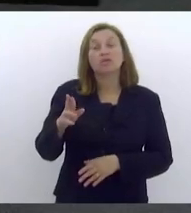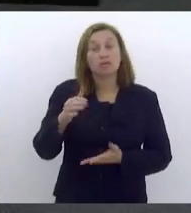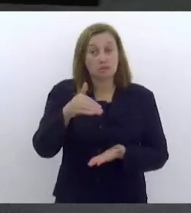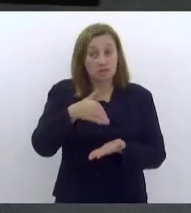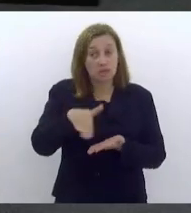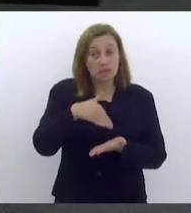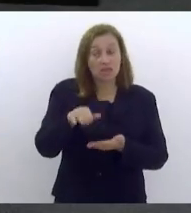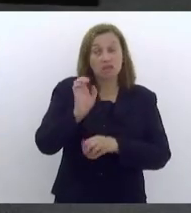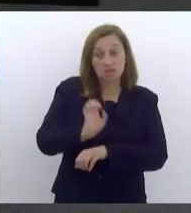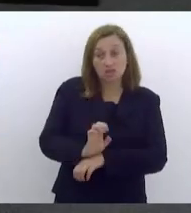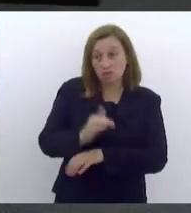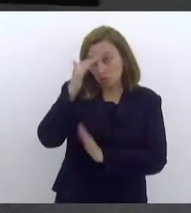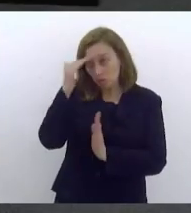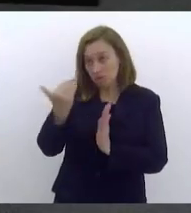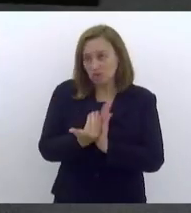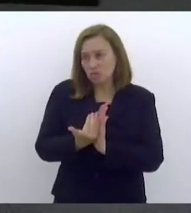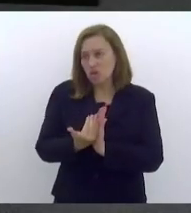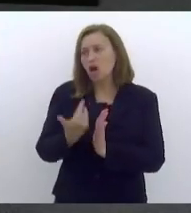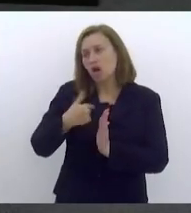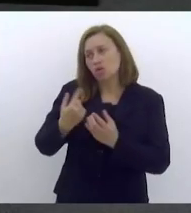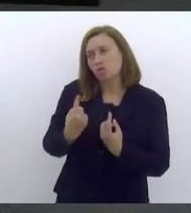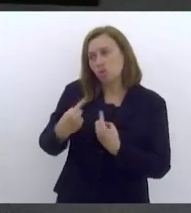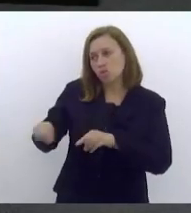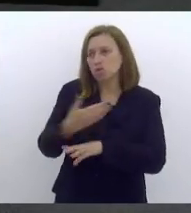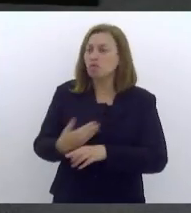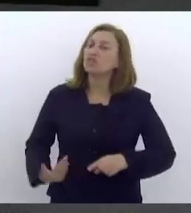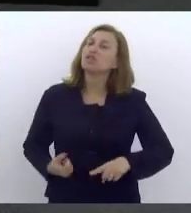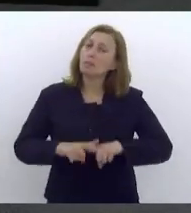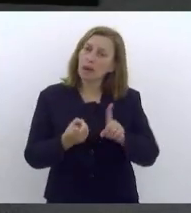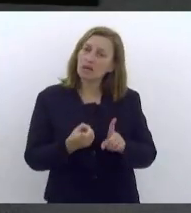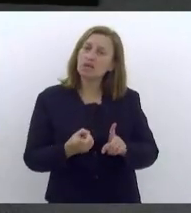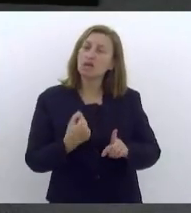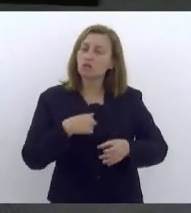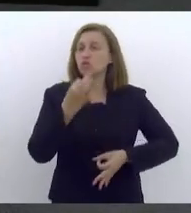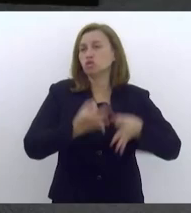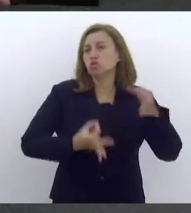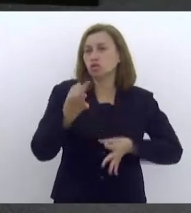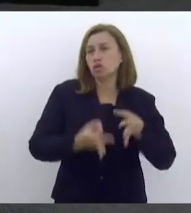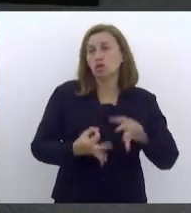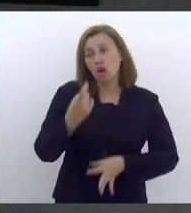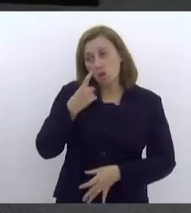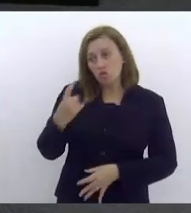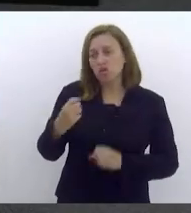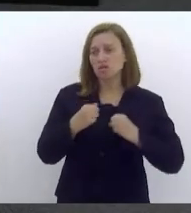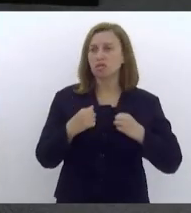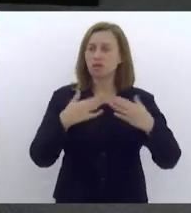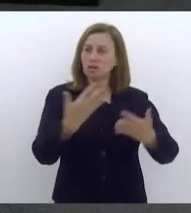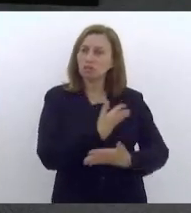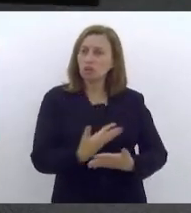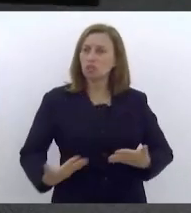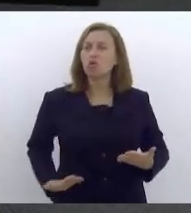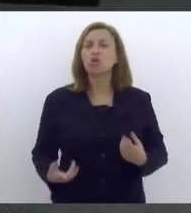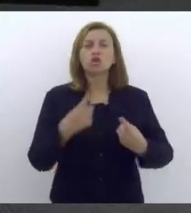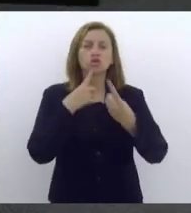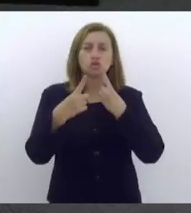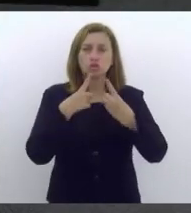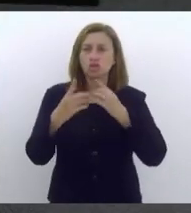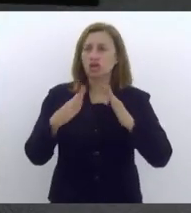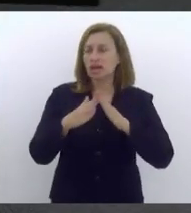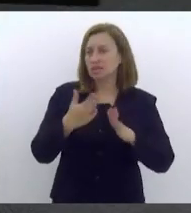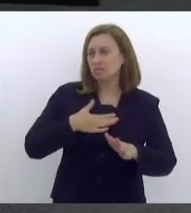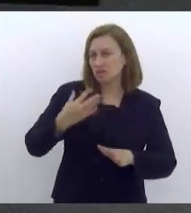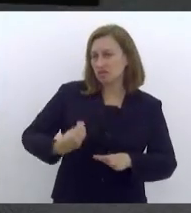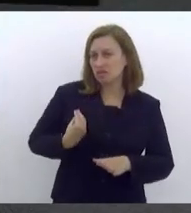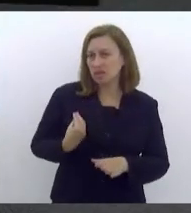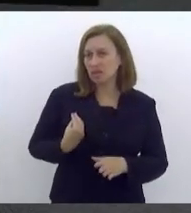Eu sou oposição ao governo, mas eu não sou injusto. Ele veio aqui na audiência pública, que fiz junto com o deputado Carlos Caiado, discutindo Minha Casa Minha Vida do Estado do Rio de